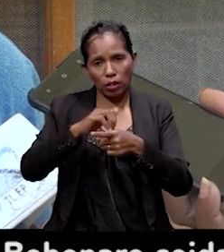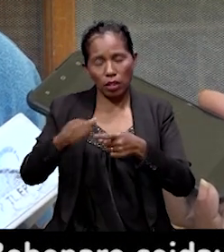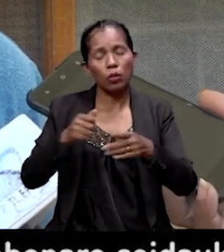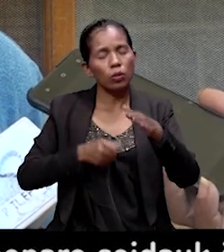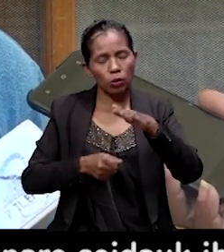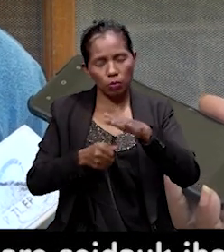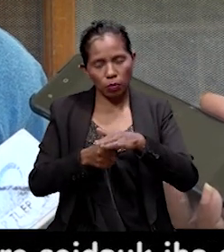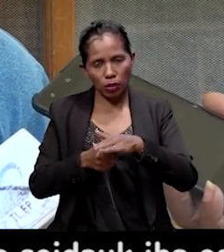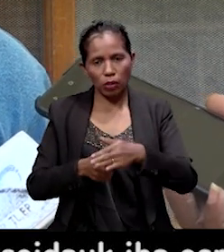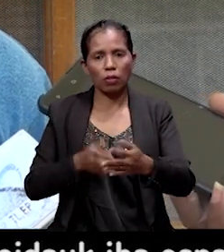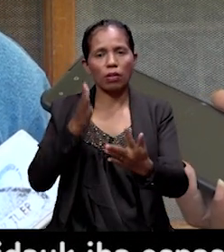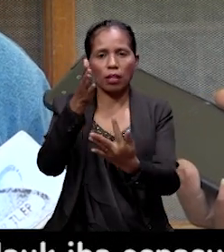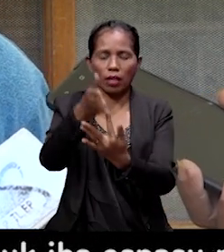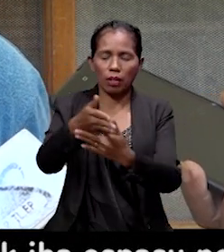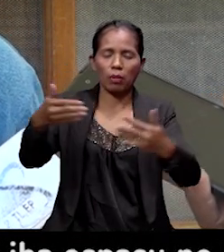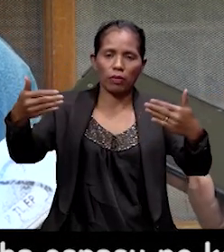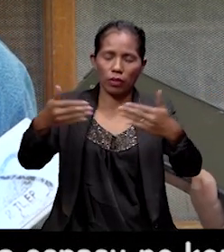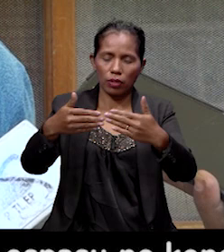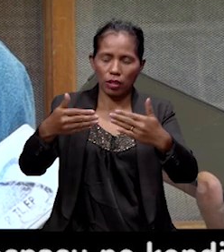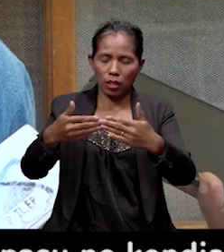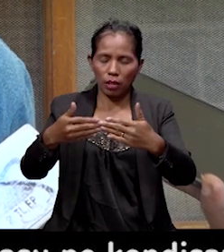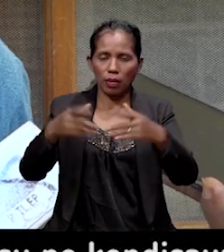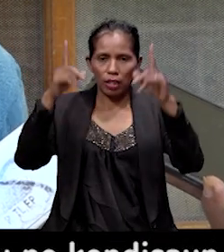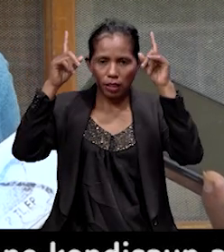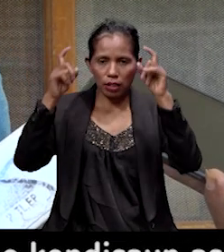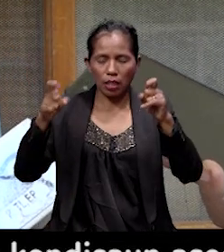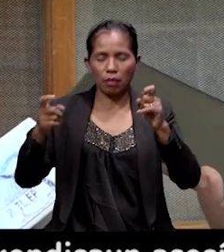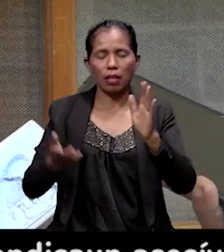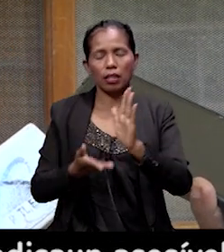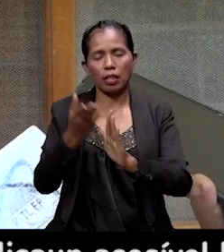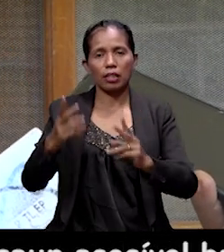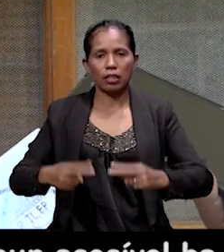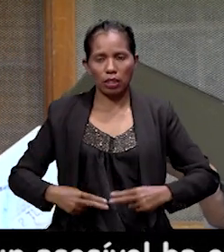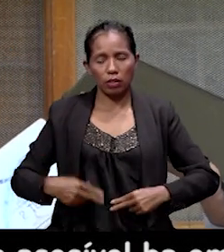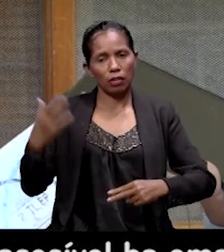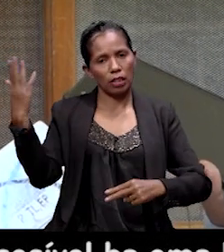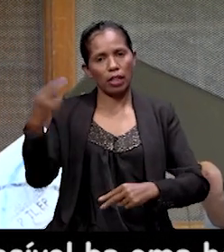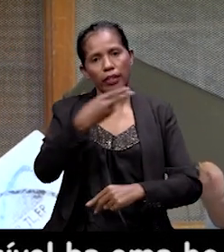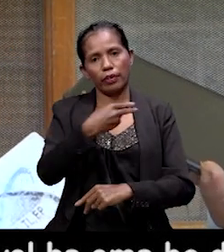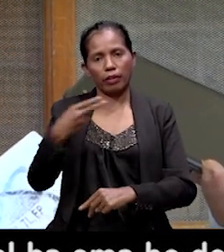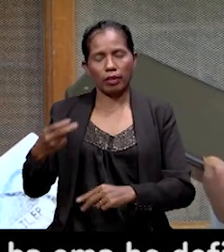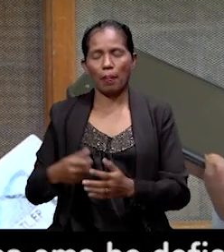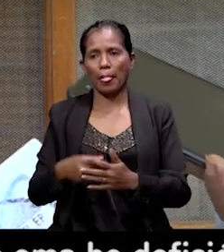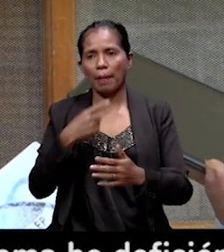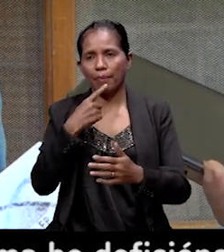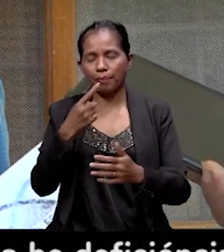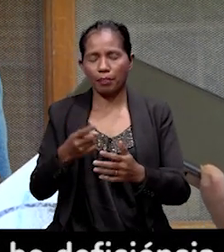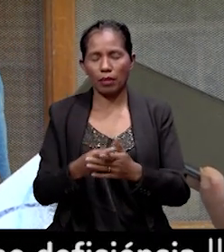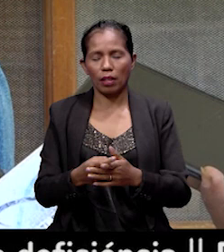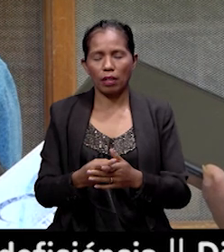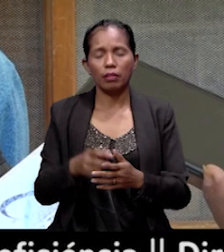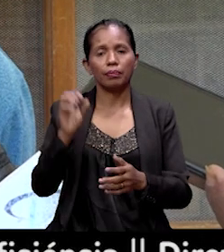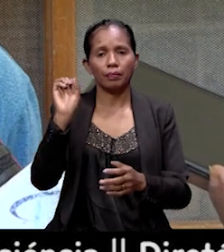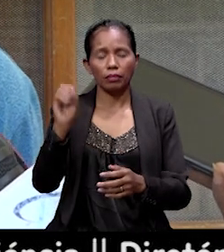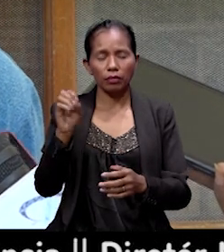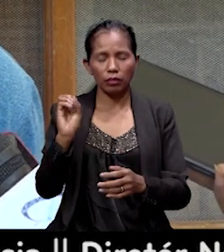frontera ilegal ba tuir izame iha Indonesia. Fundação Mahin concorda opinião CIF Estado Maior